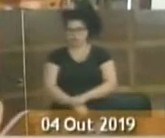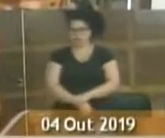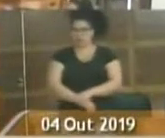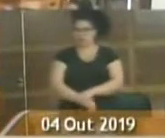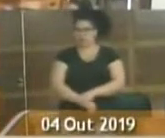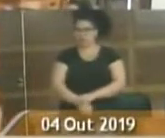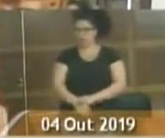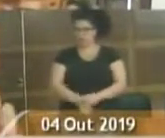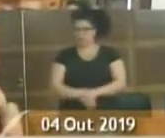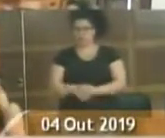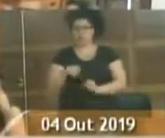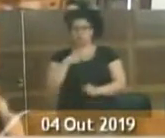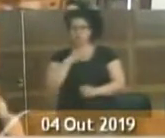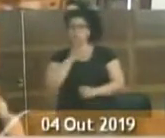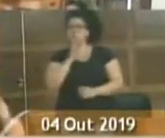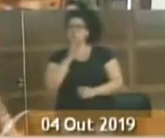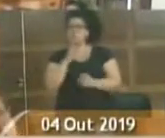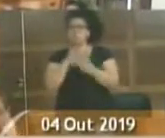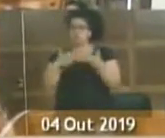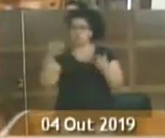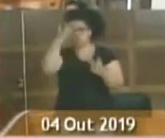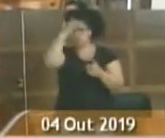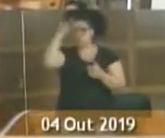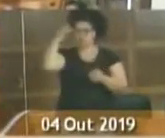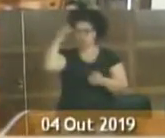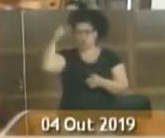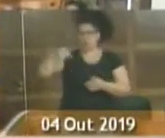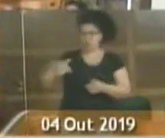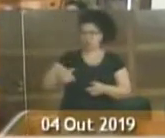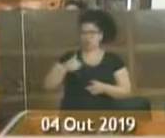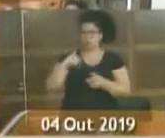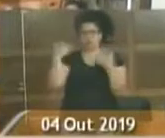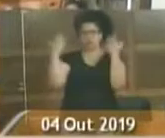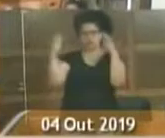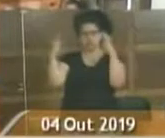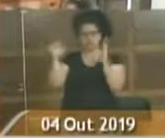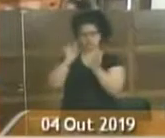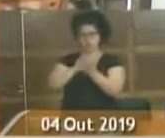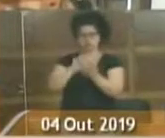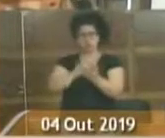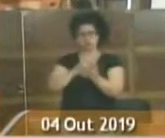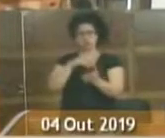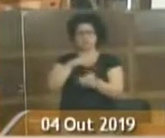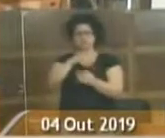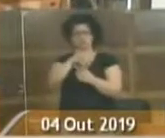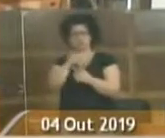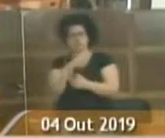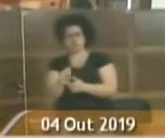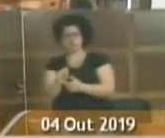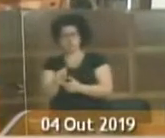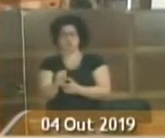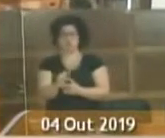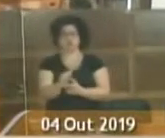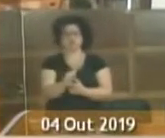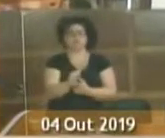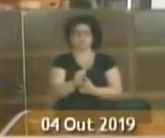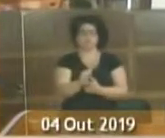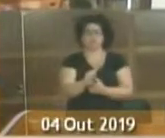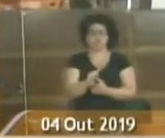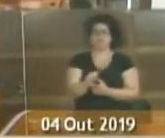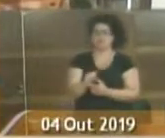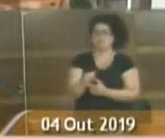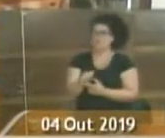pessoas que fazem Angra. Parabenizo mesmo de coração. Tem lojas, tem aqui a banca do Marcelo aqui,